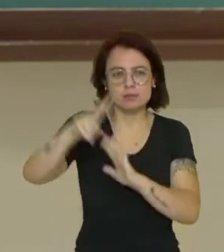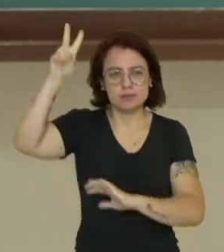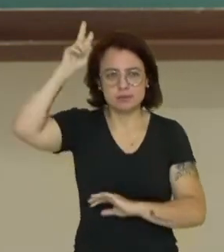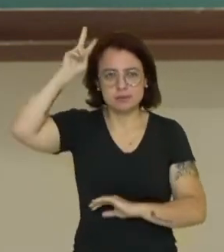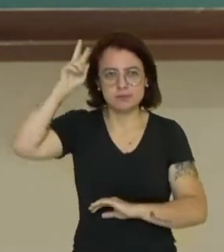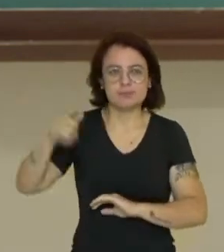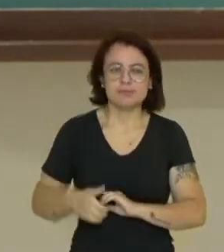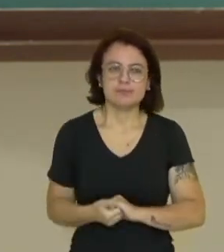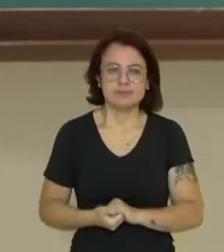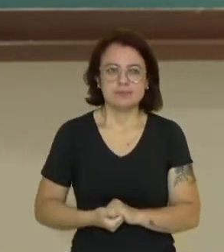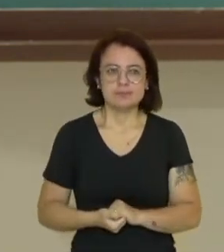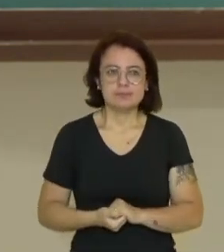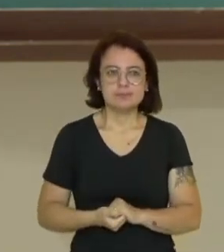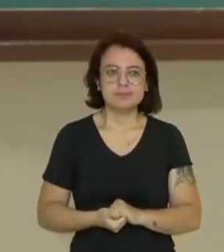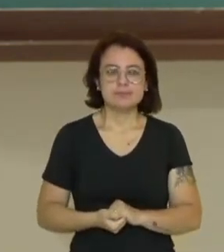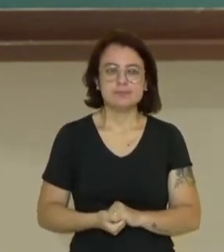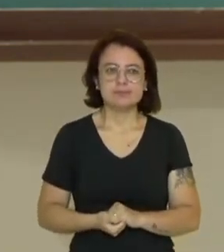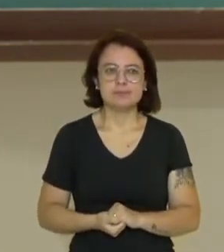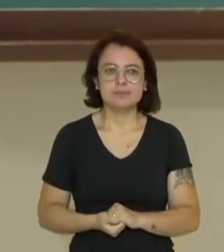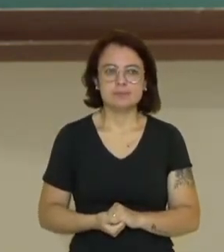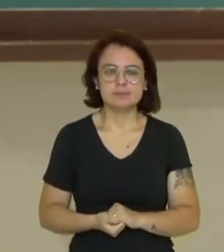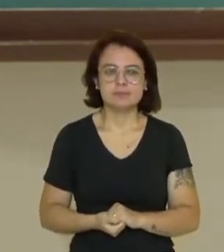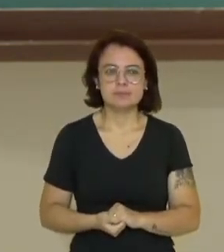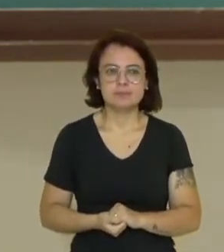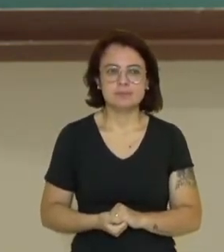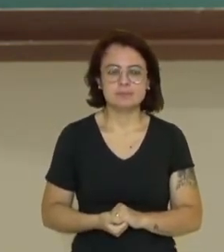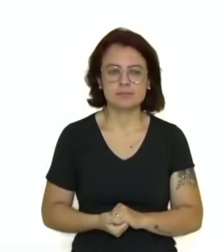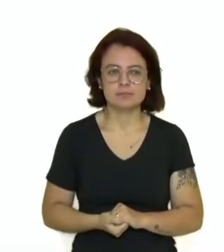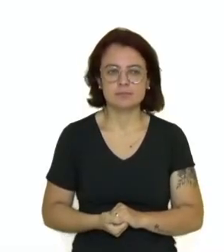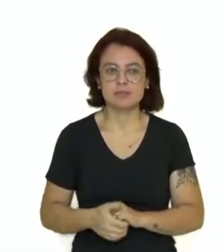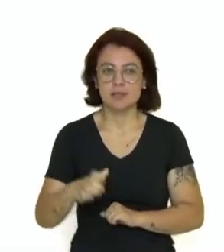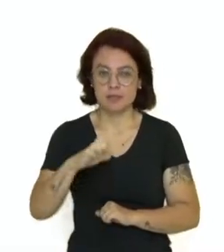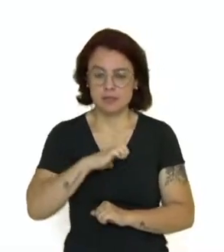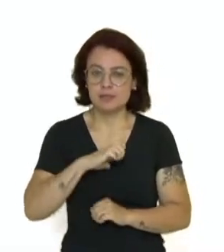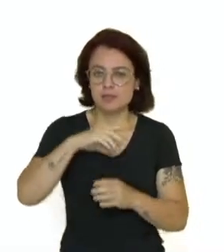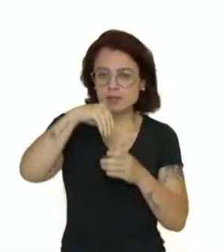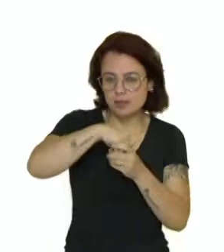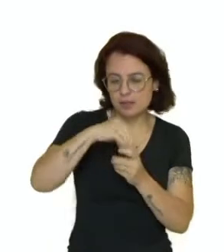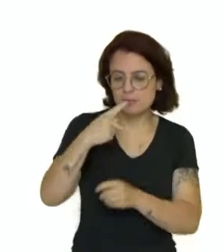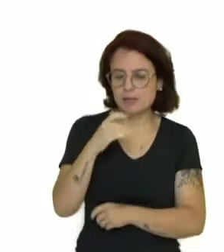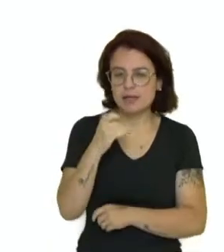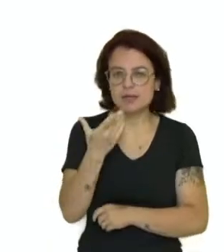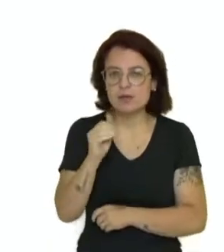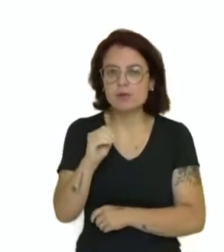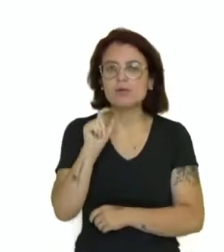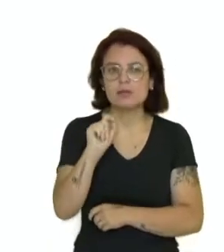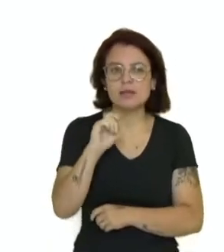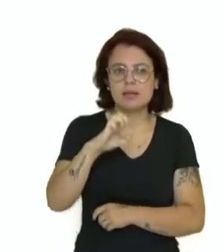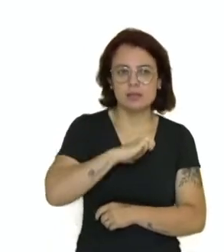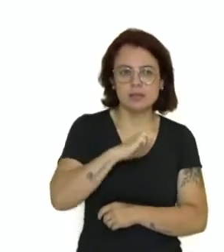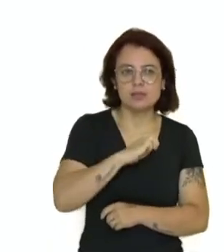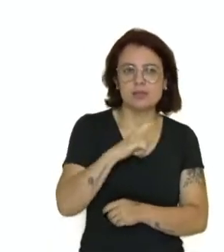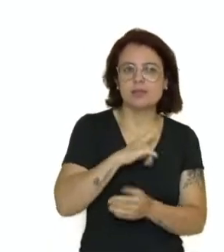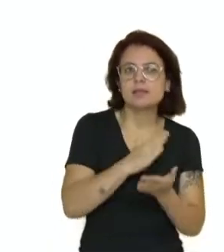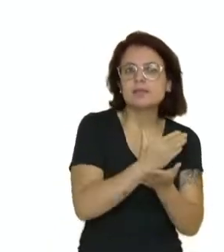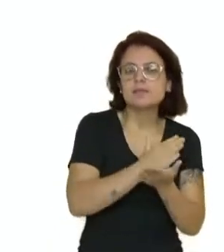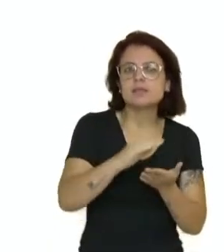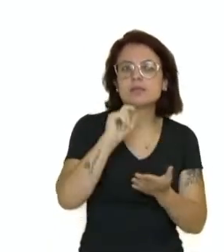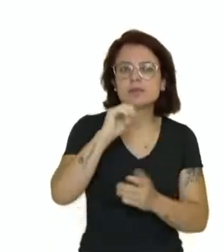né? Bom, a ética em Platão é dividida, né, marcada